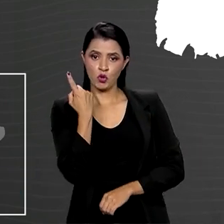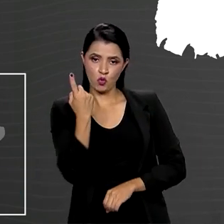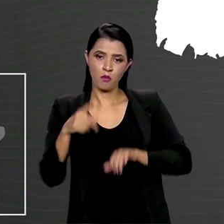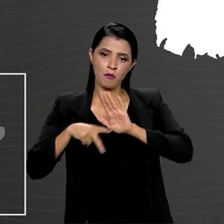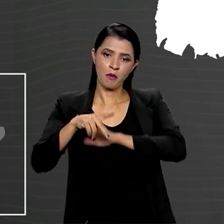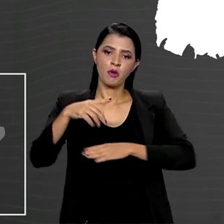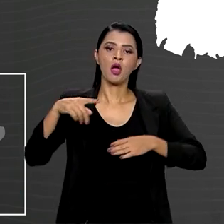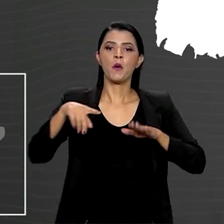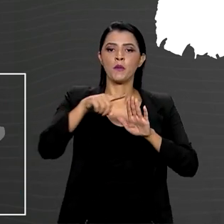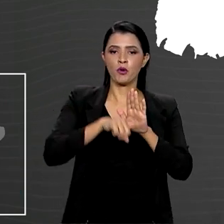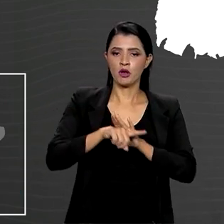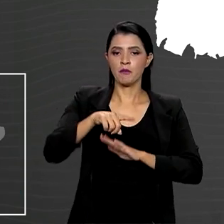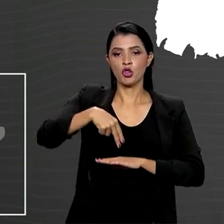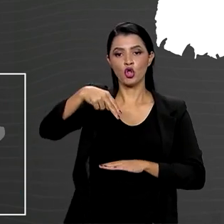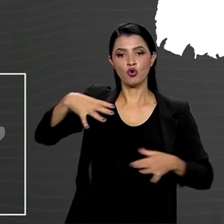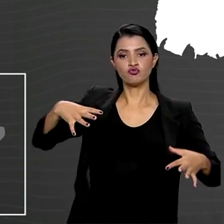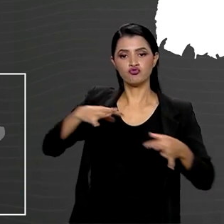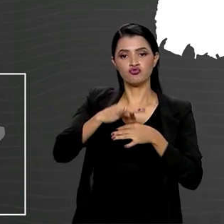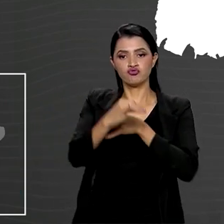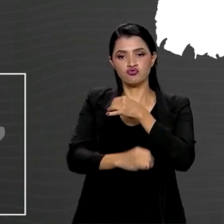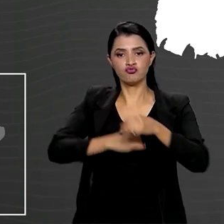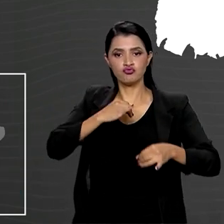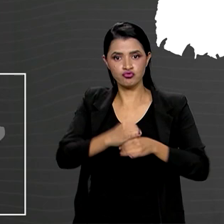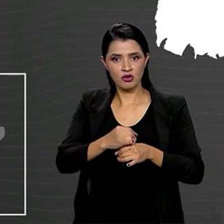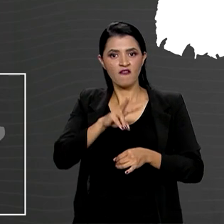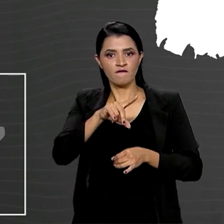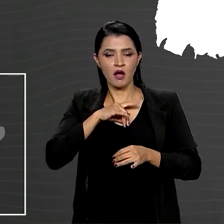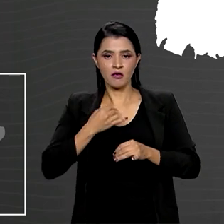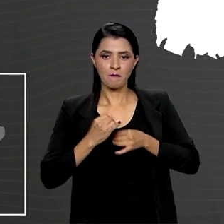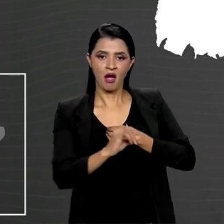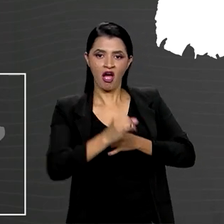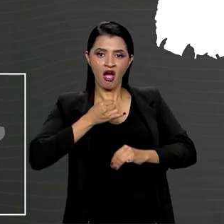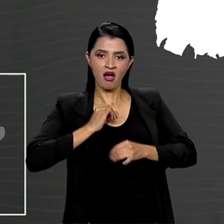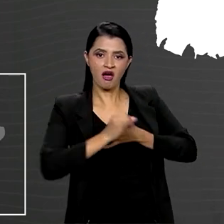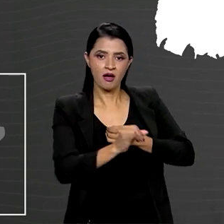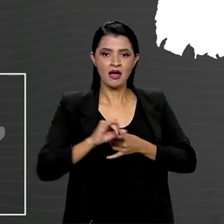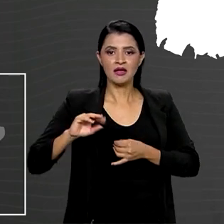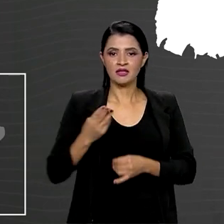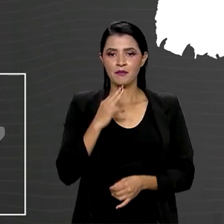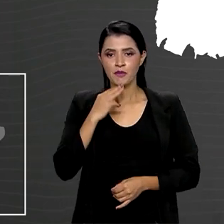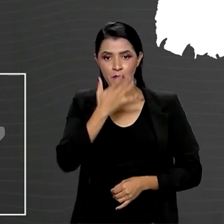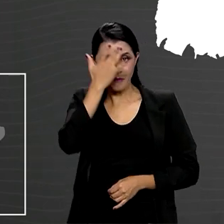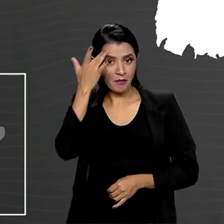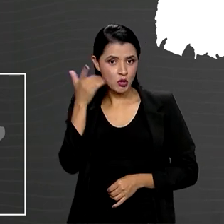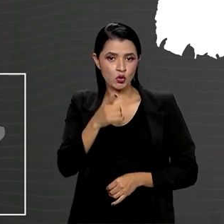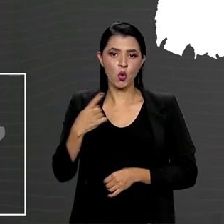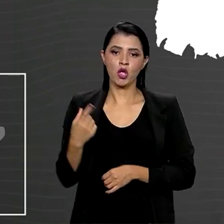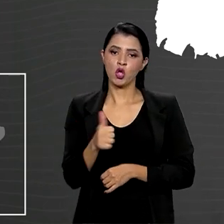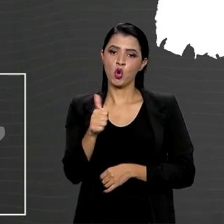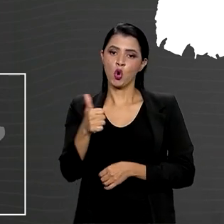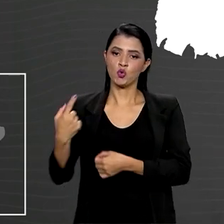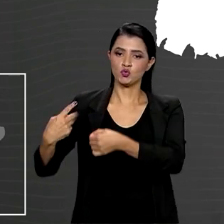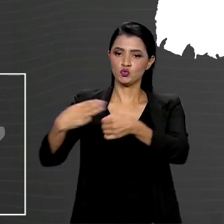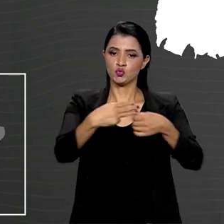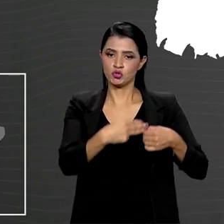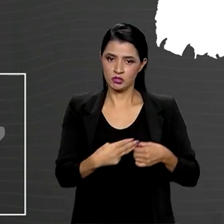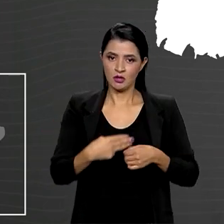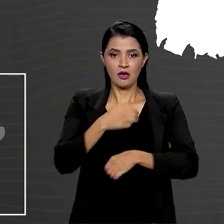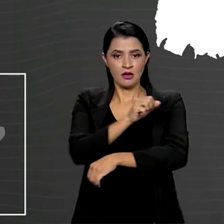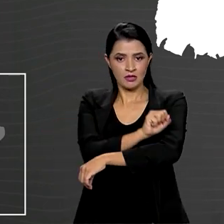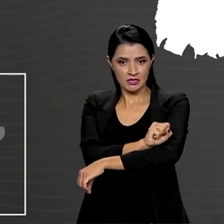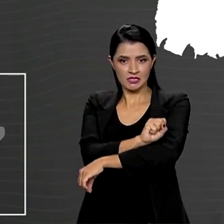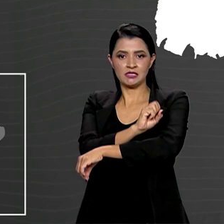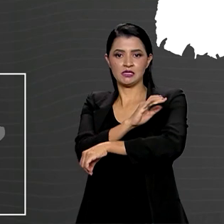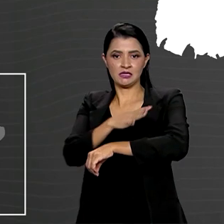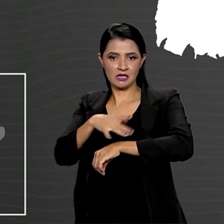programa Norte Conectado, vai levar conexão a cerca de 3 milhões de pessoas em 11 municípios entre Santarém, no Pará,